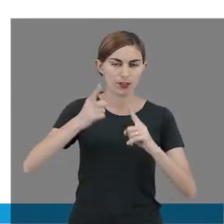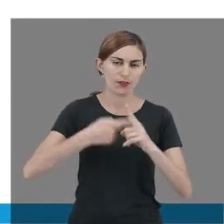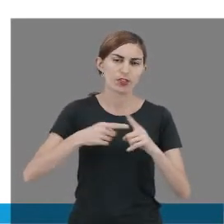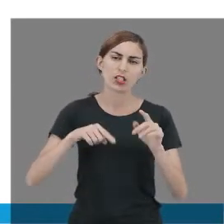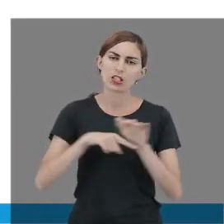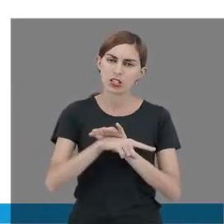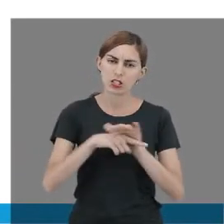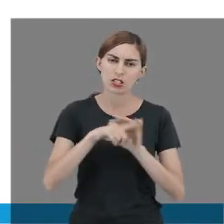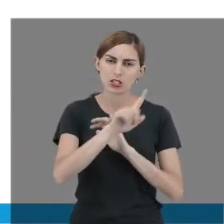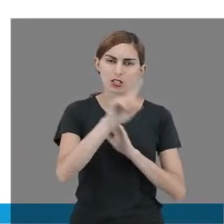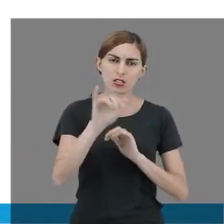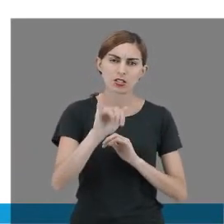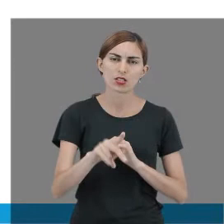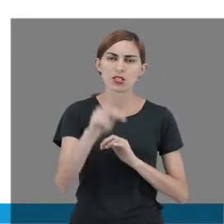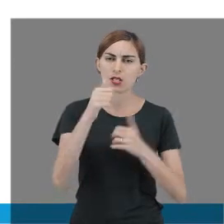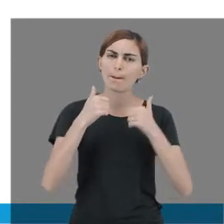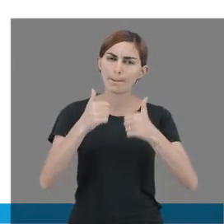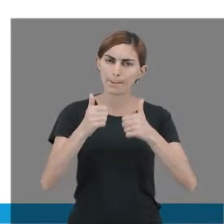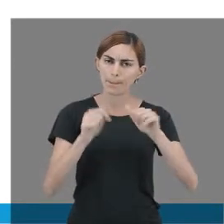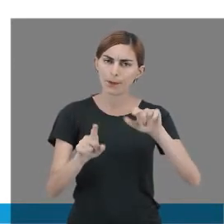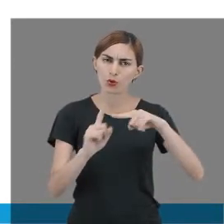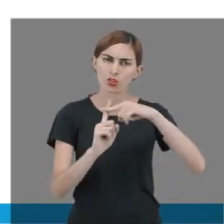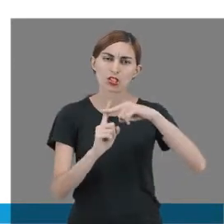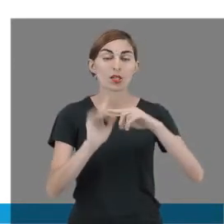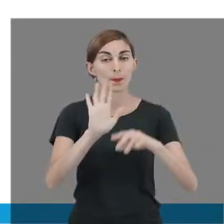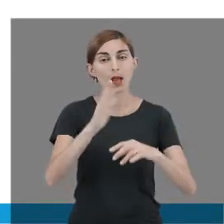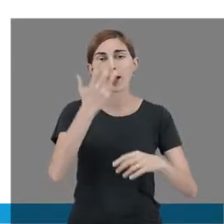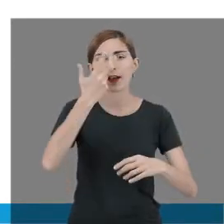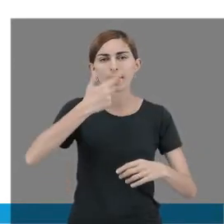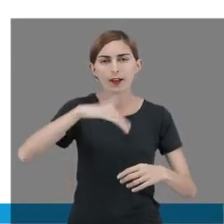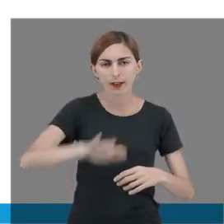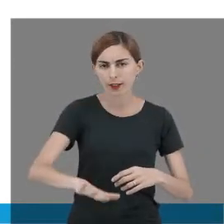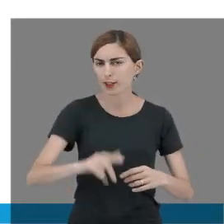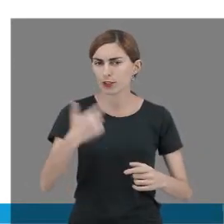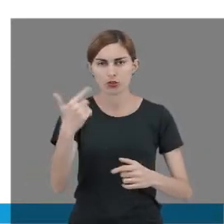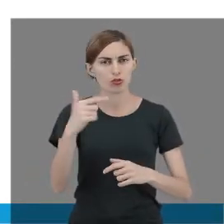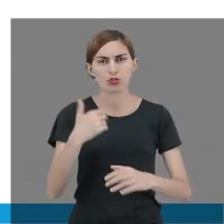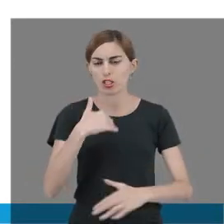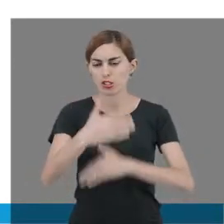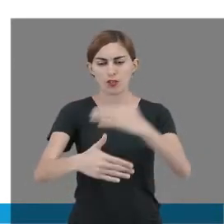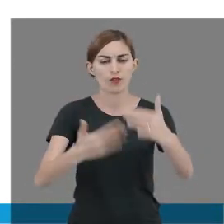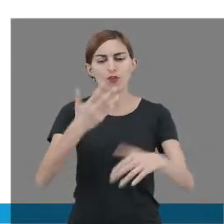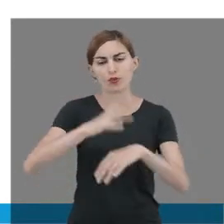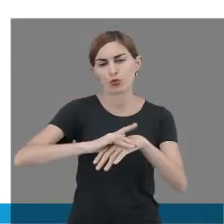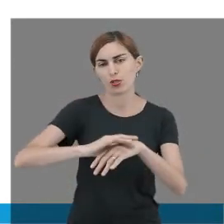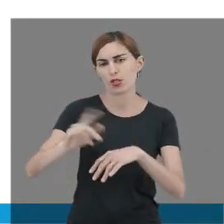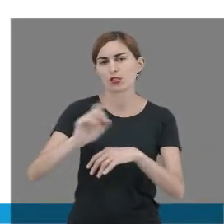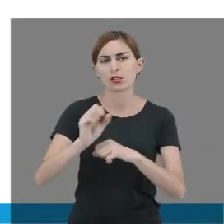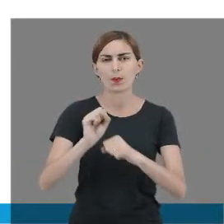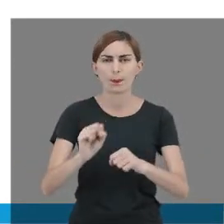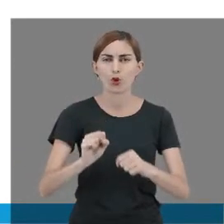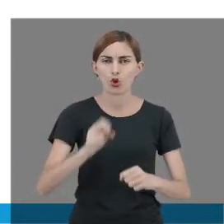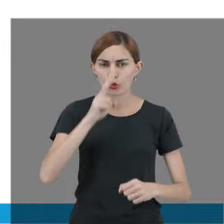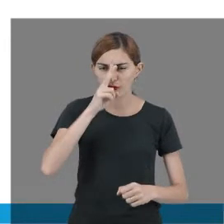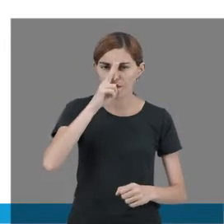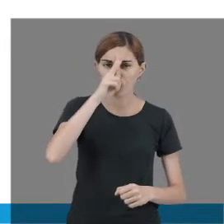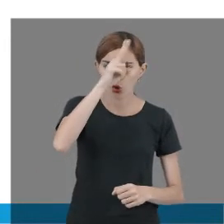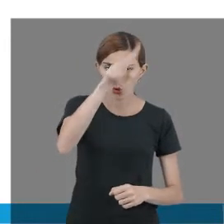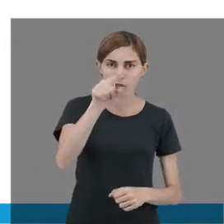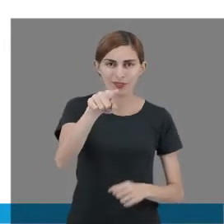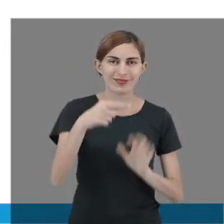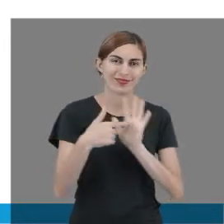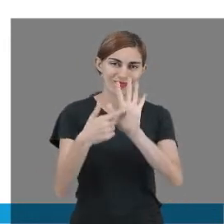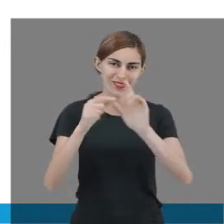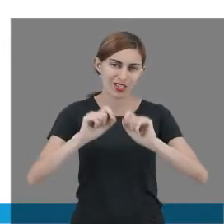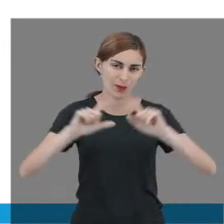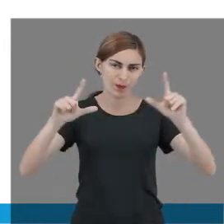dá positivo, mas a criança pode não desenvolver a doença, ser o que a gente chama de assintomática. A criança pode ter uma forma severa, né? Então aqui a gente pode ver